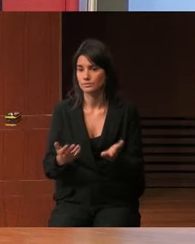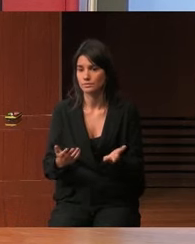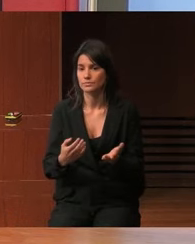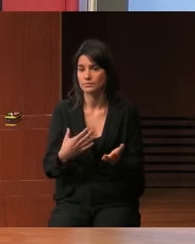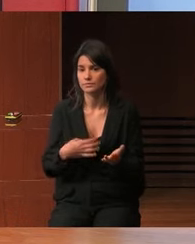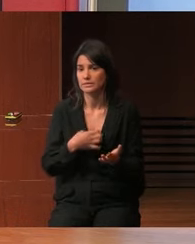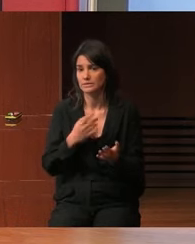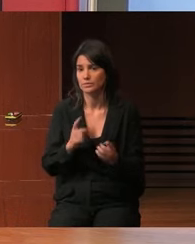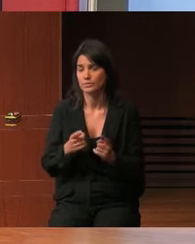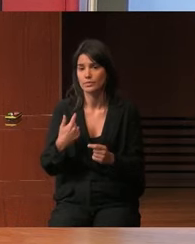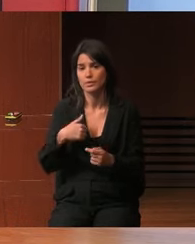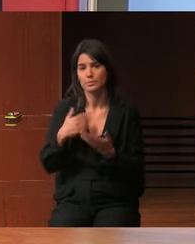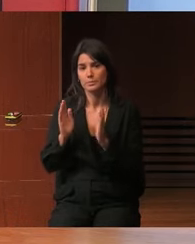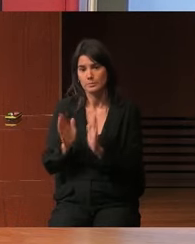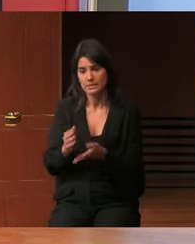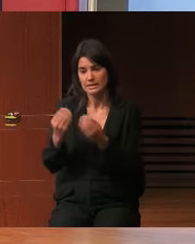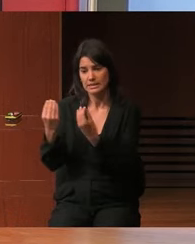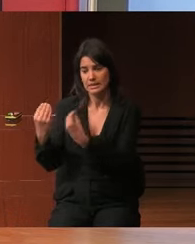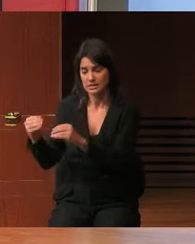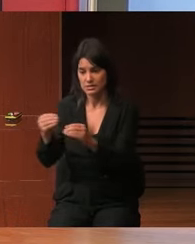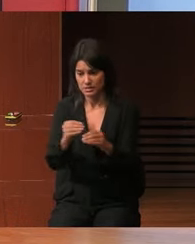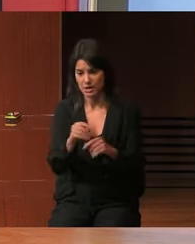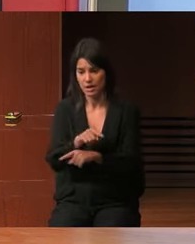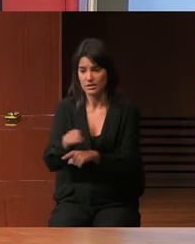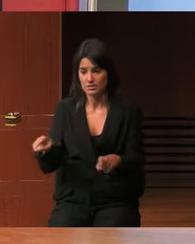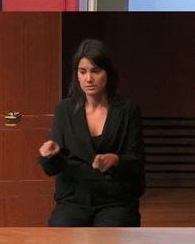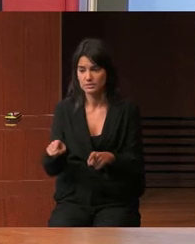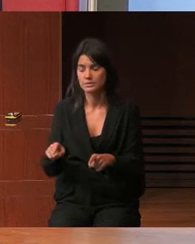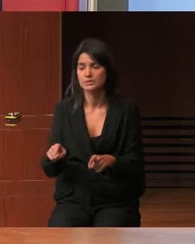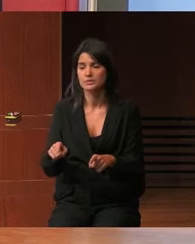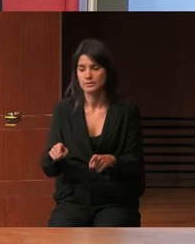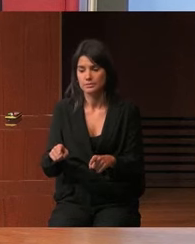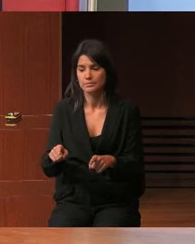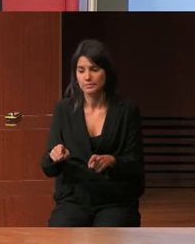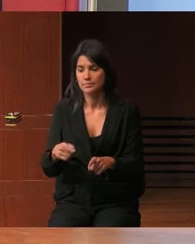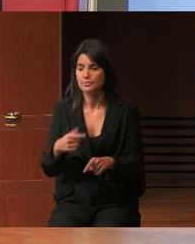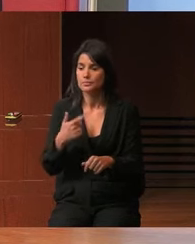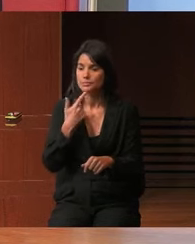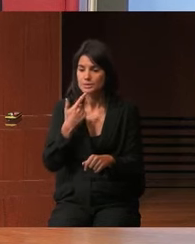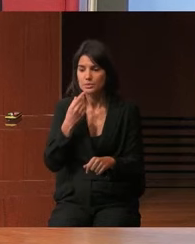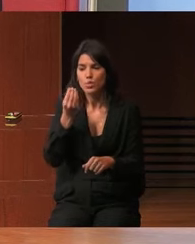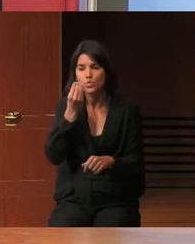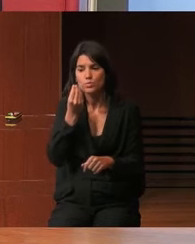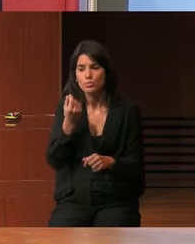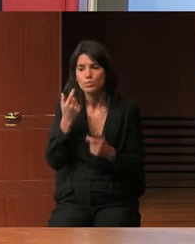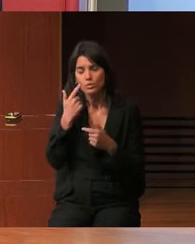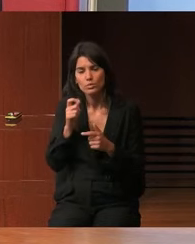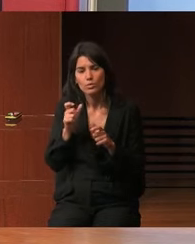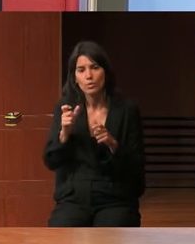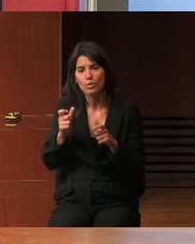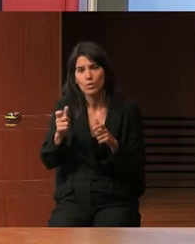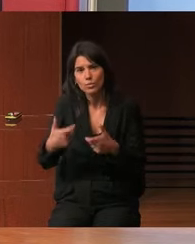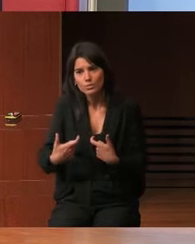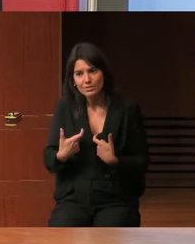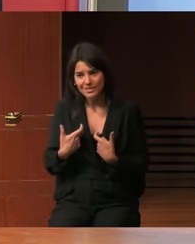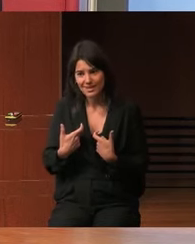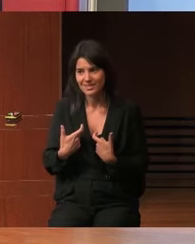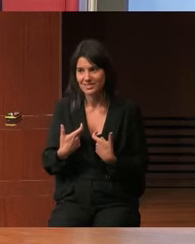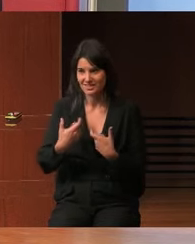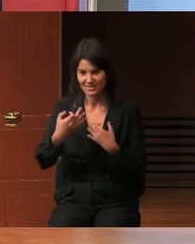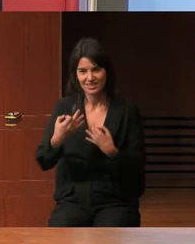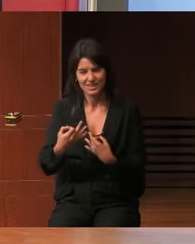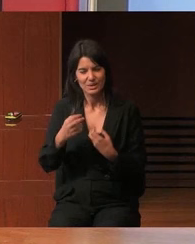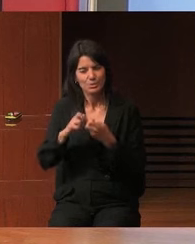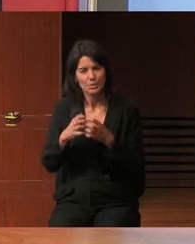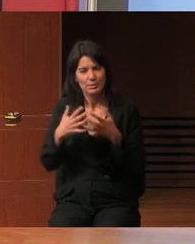significa que nós temos que ensiná-los a saber controlar a conduta, que é muito este